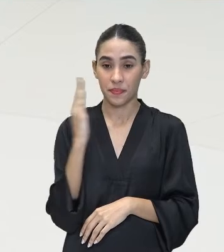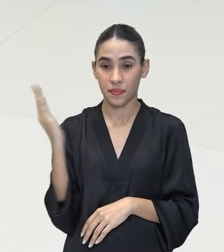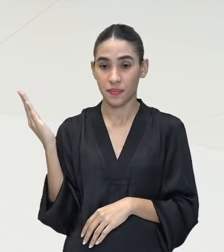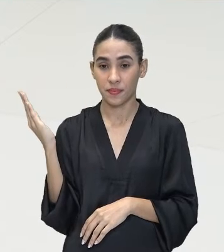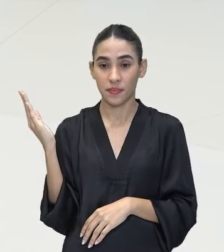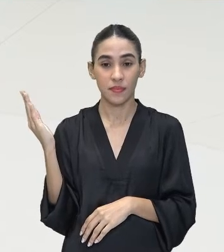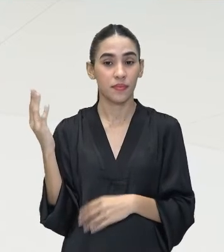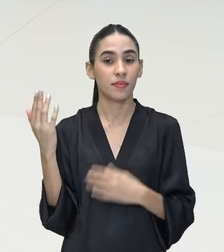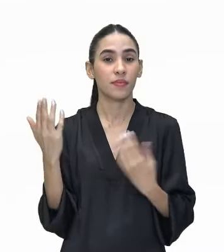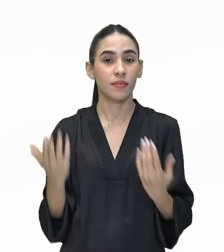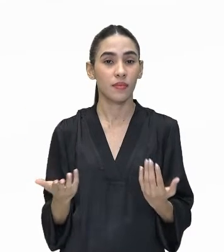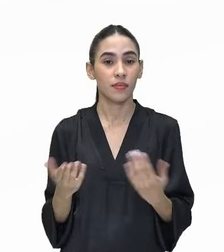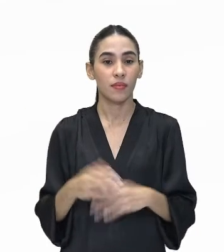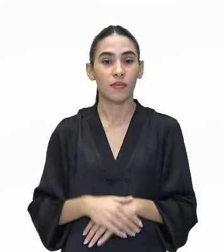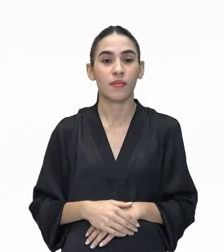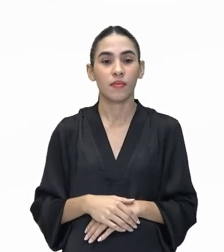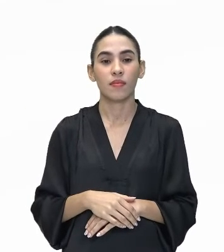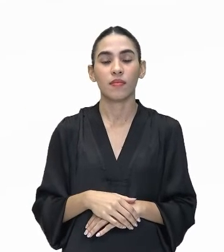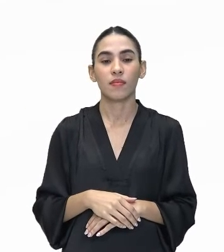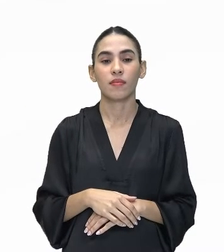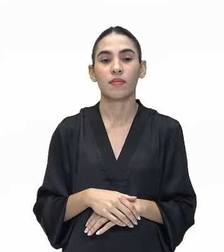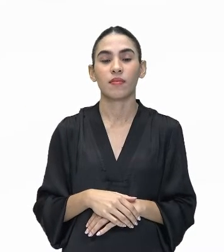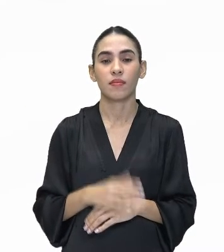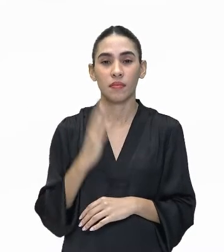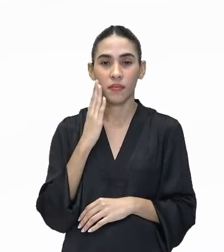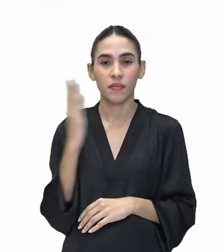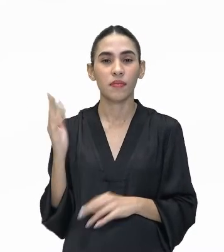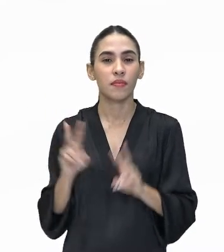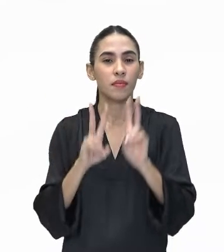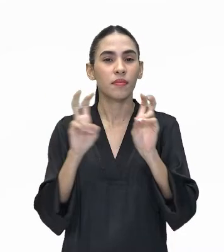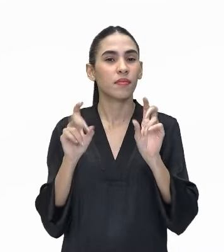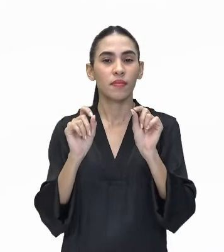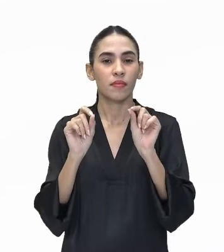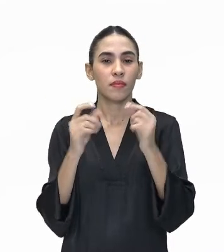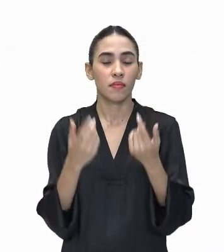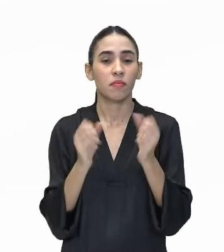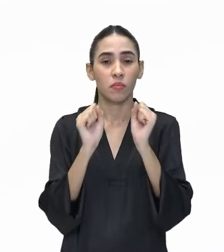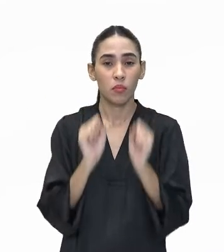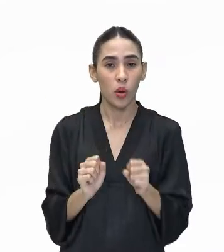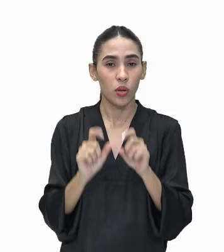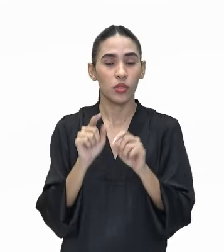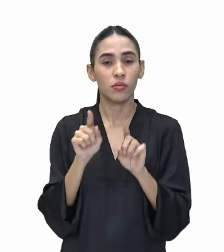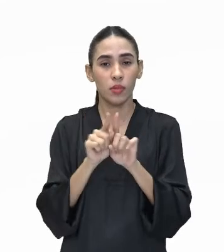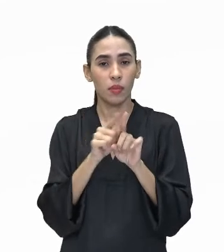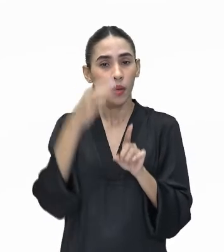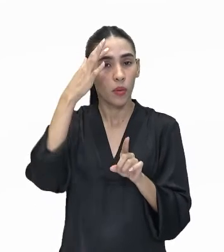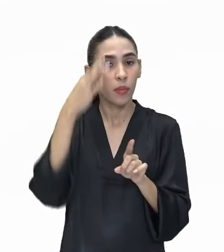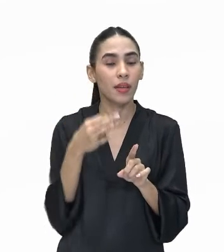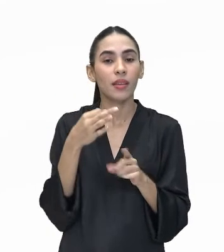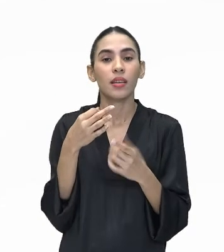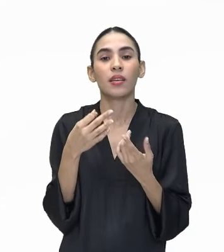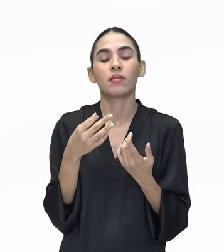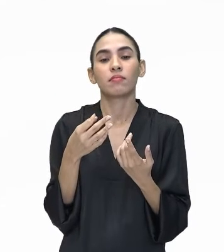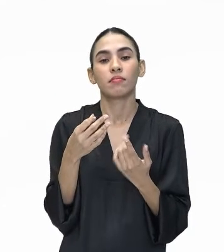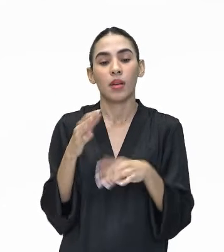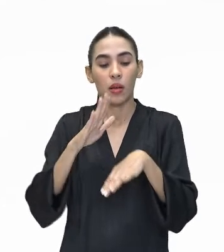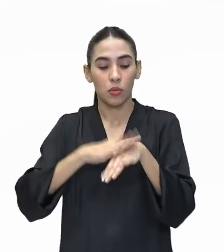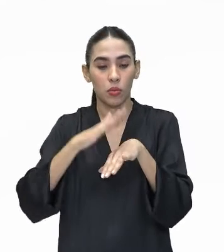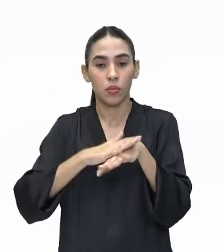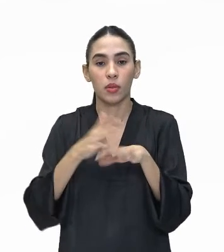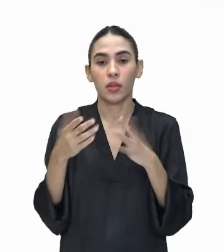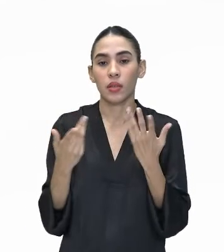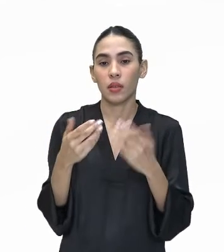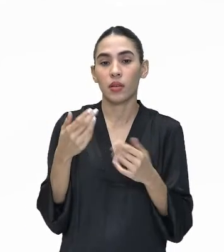vem ser a arte digital? A arte digital, ela pode ser entendida como aquela que é produzida